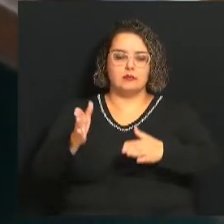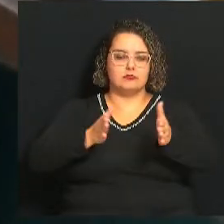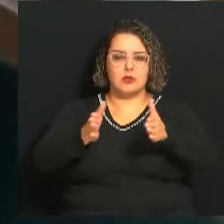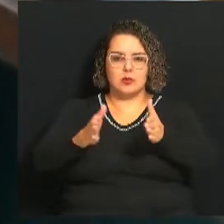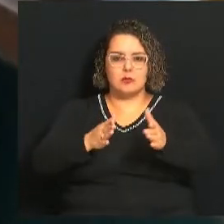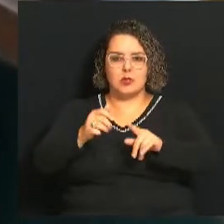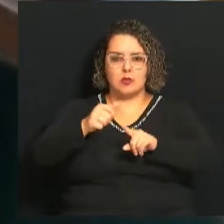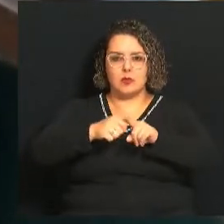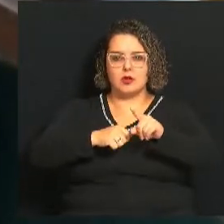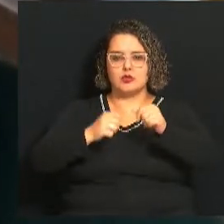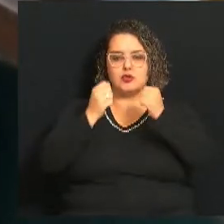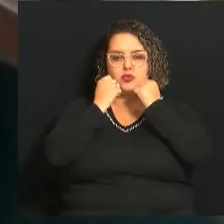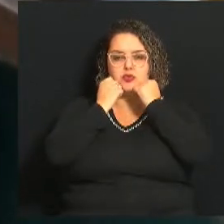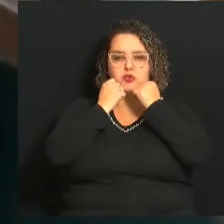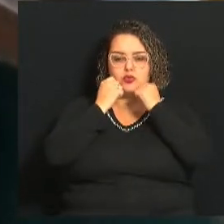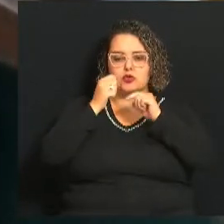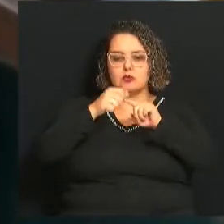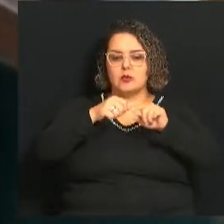setembro,